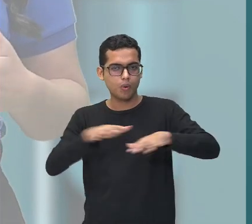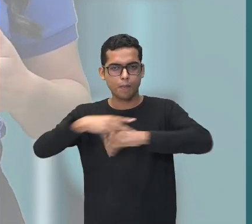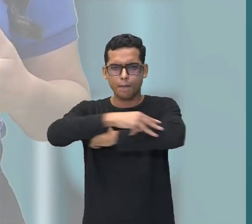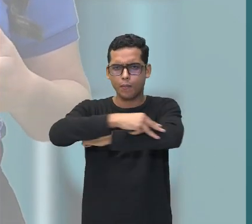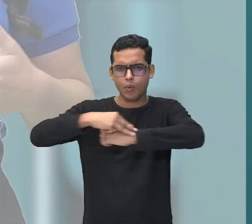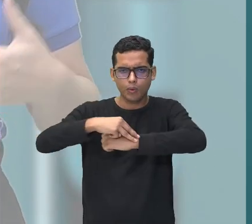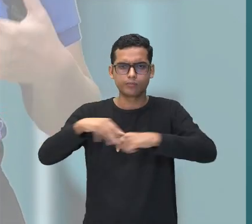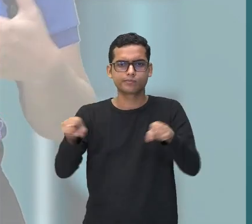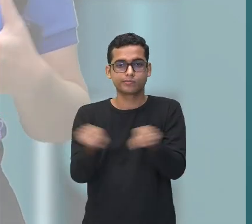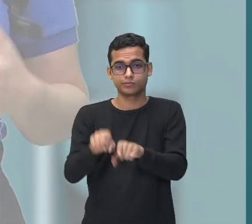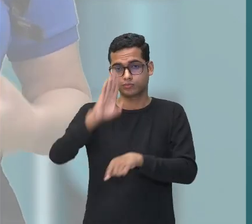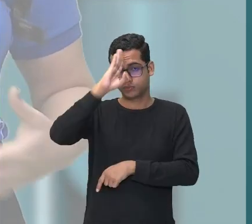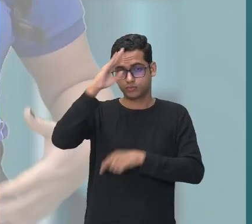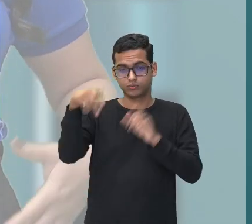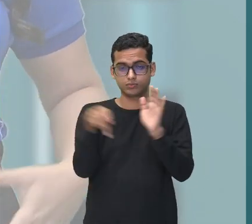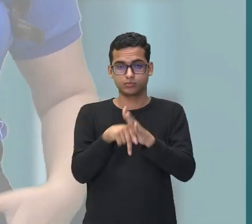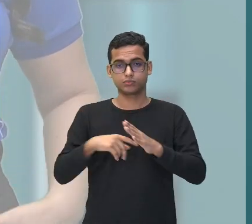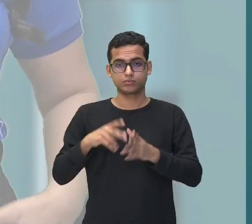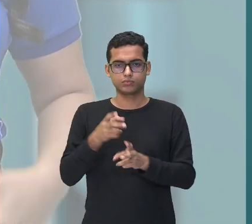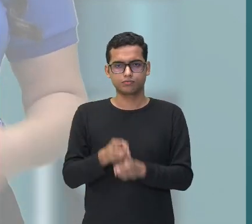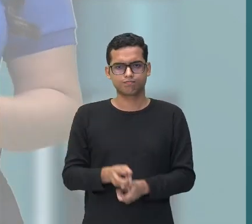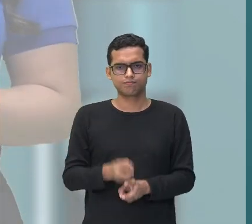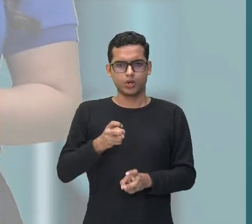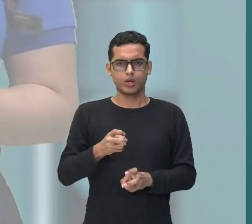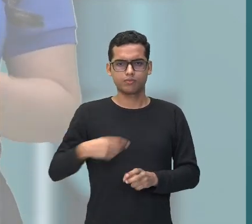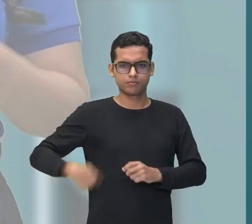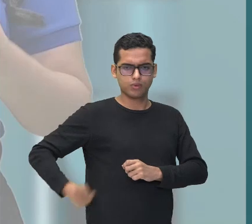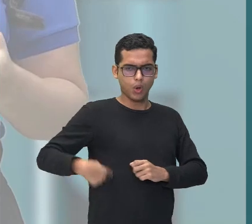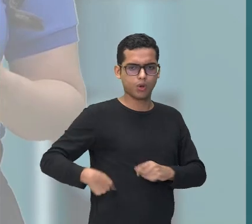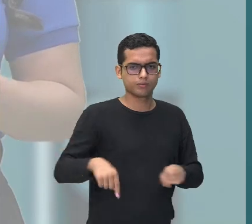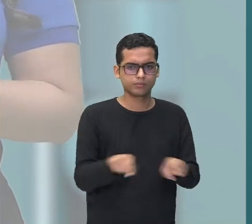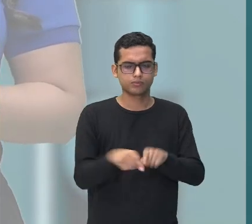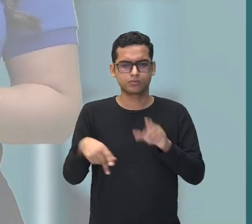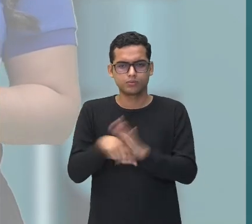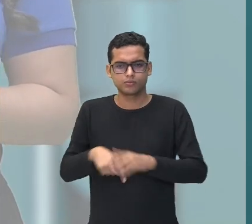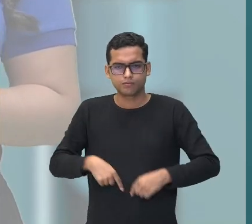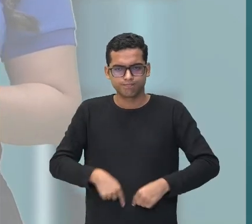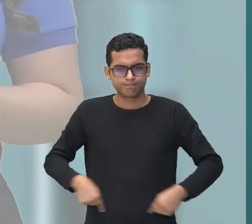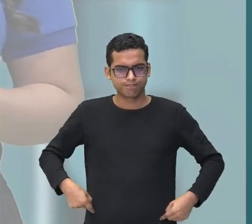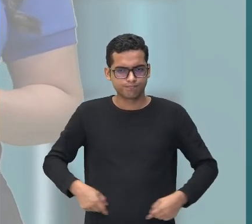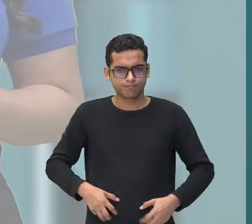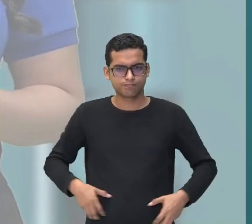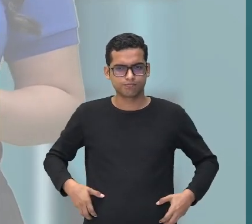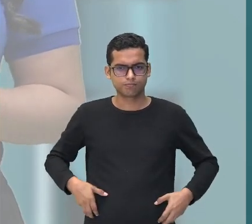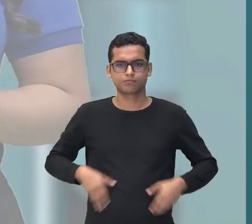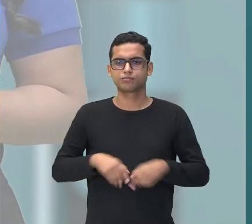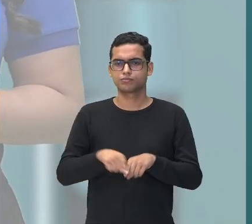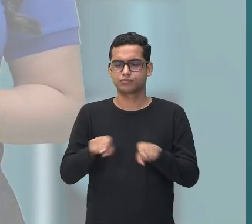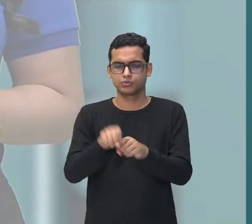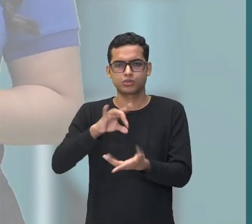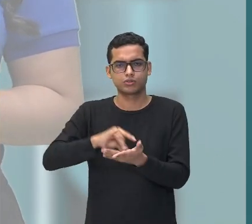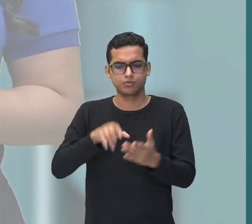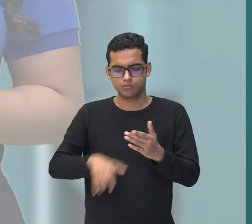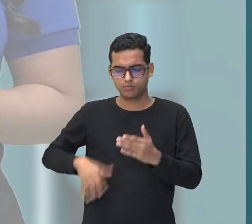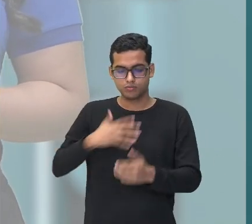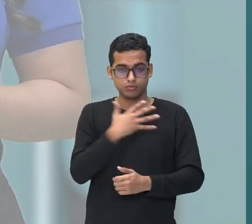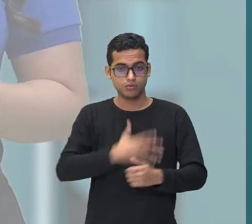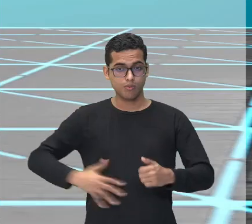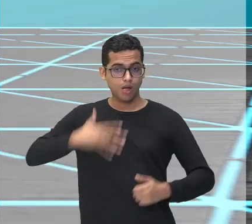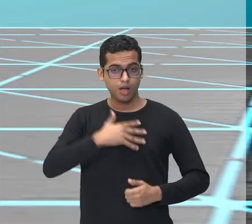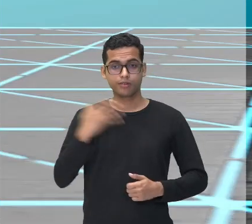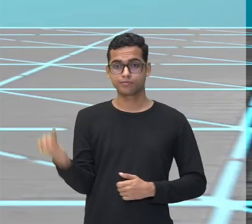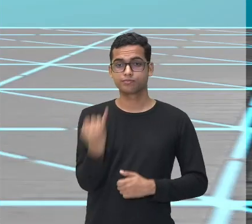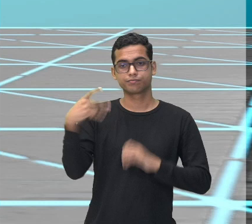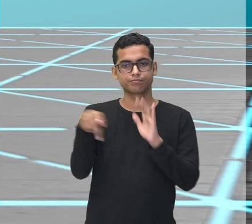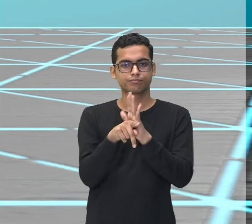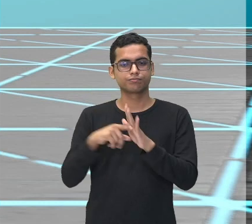dessa região aqui da nossa lombar, do nosso quadril, né, que é uma região super importante e deve ter a nossa atenção.